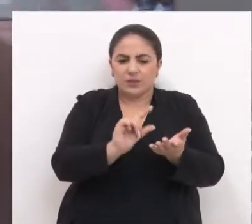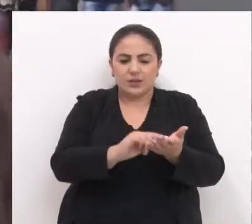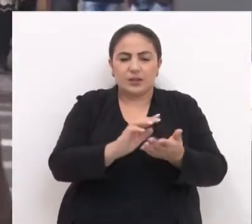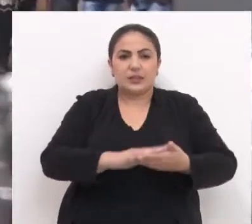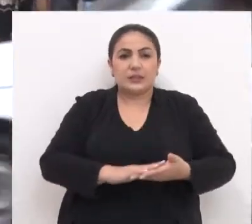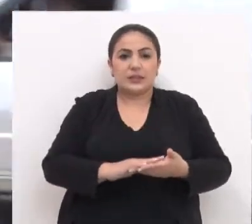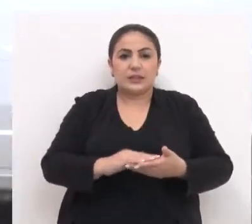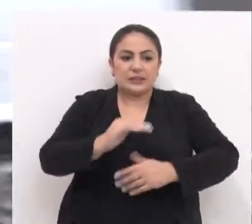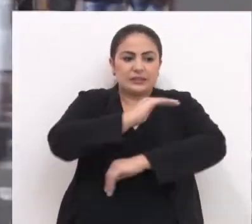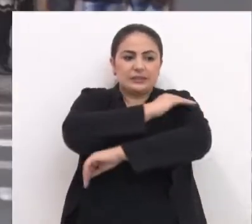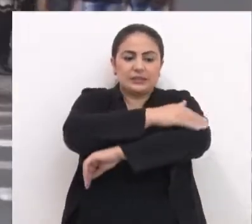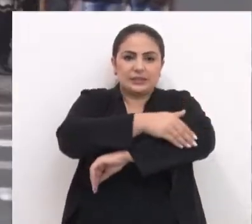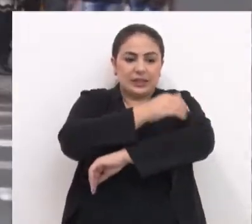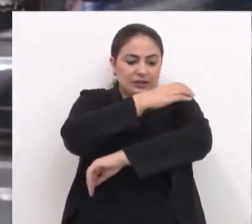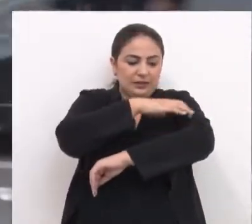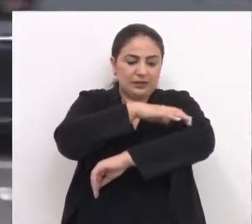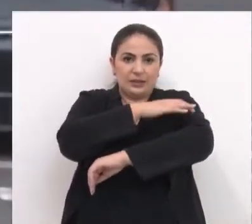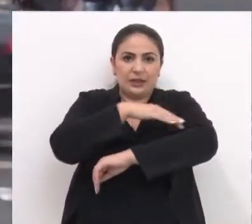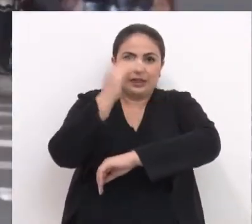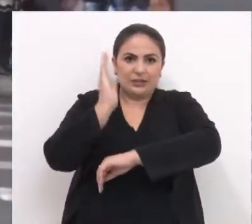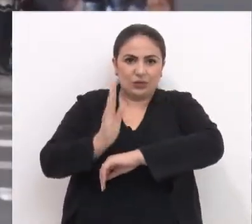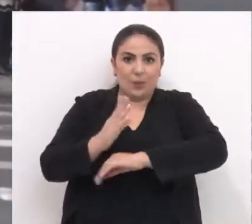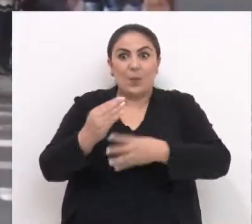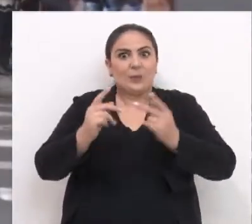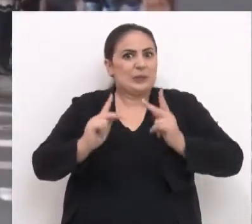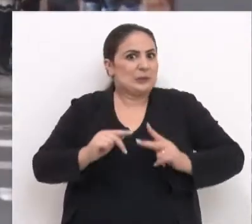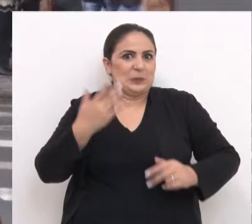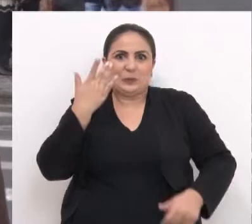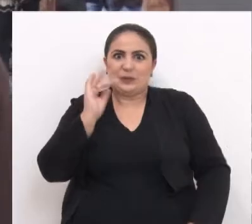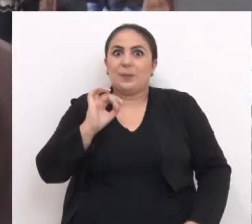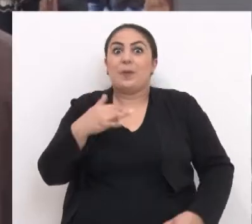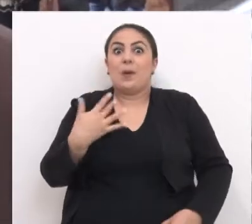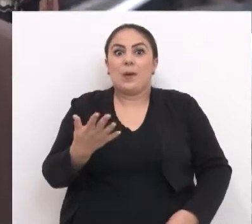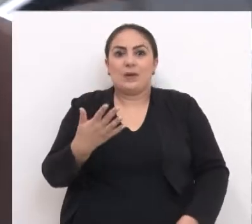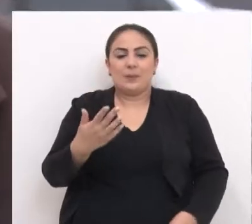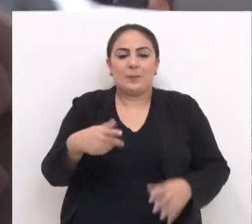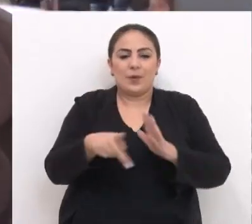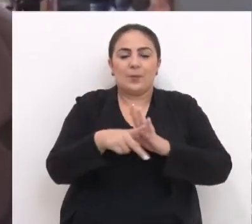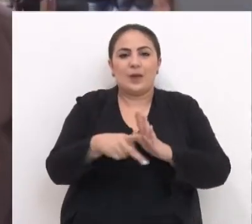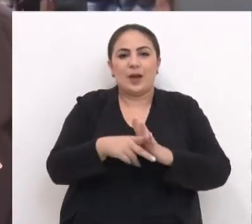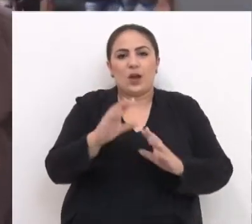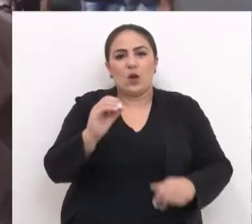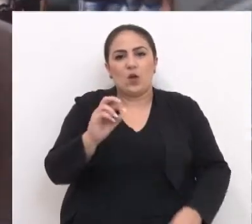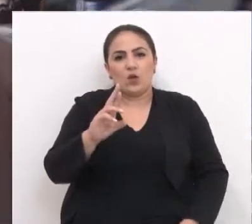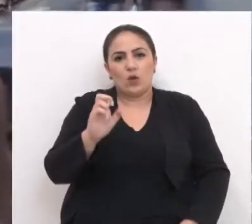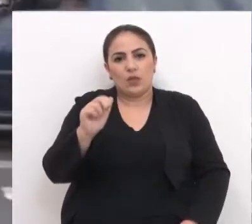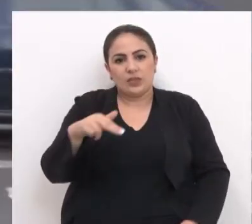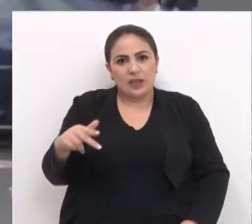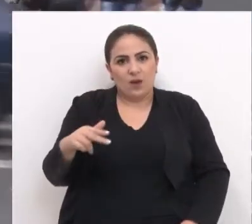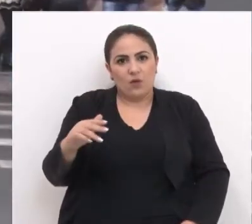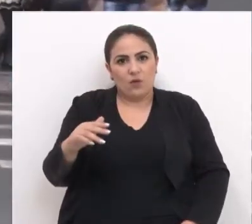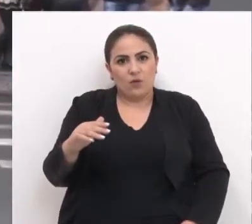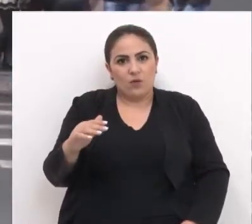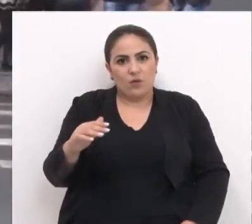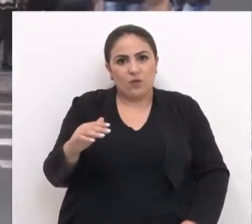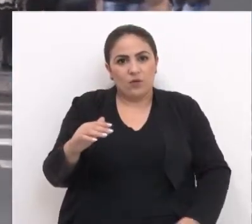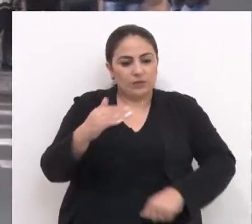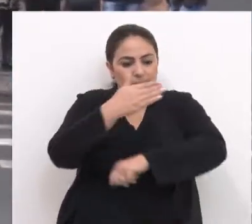ali na esquina da Livraria Nacional, a maioria não sabe onde é que era, aqui na Coronel Chicuta com a Avenida